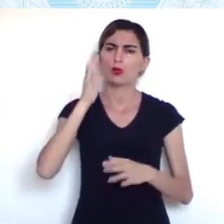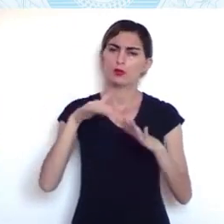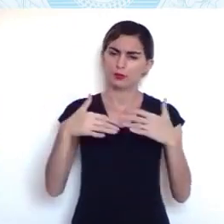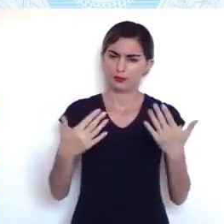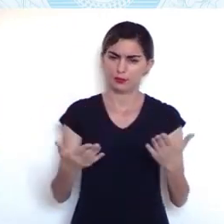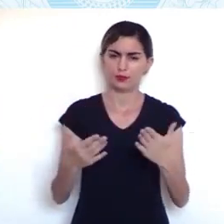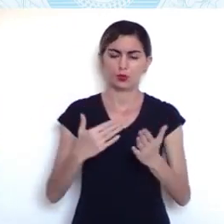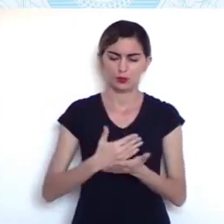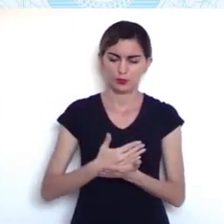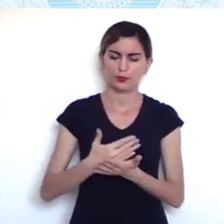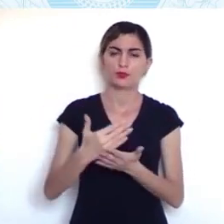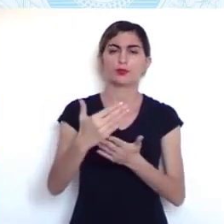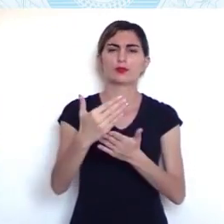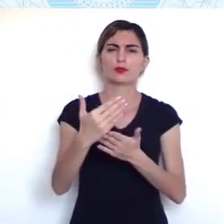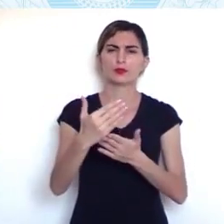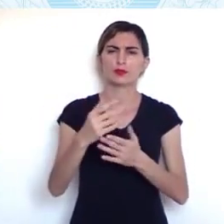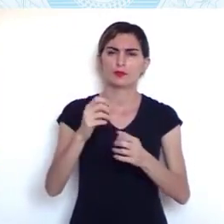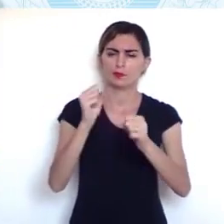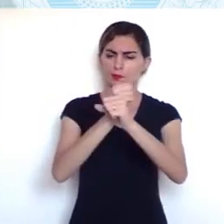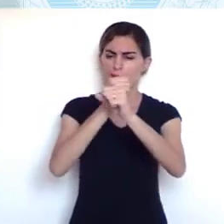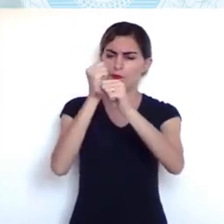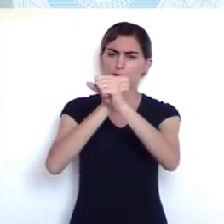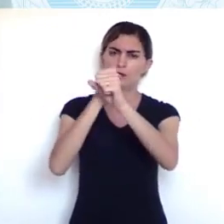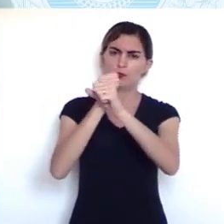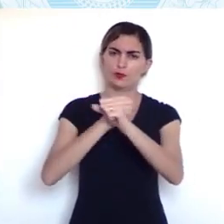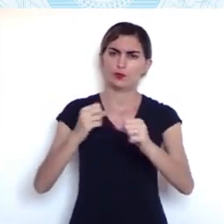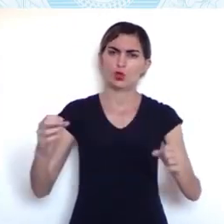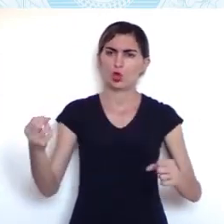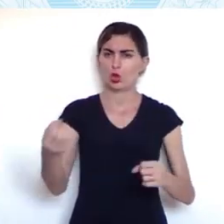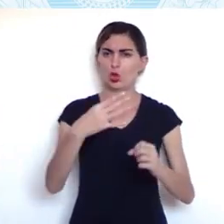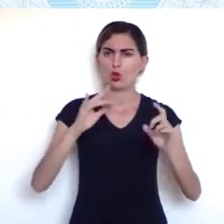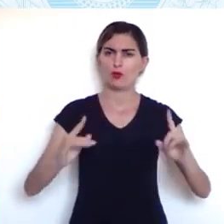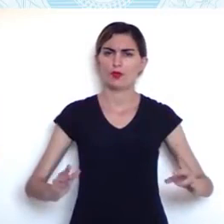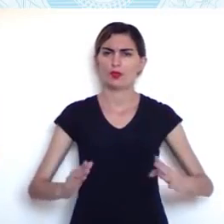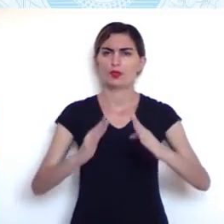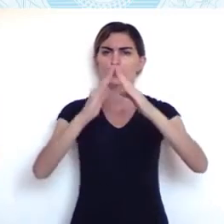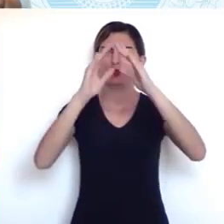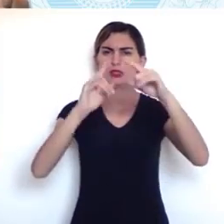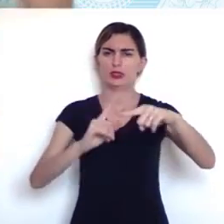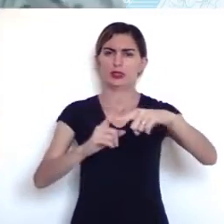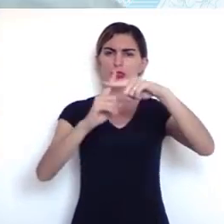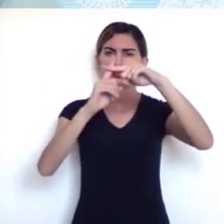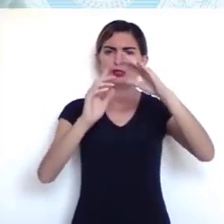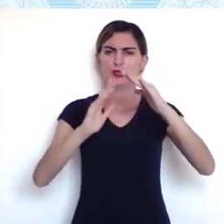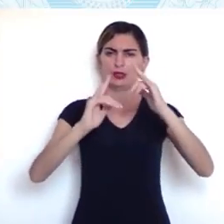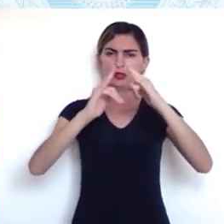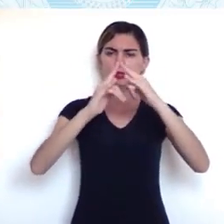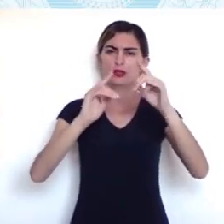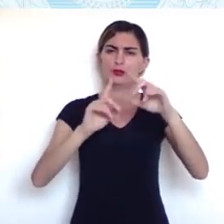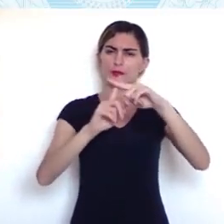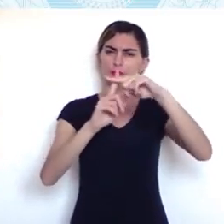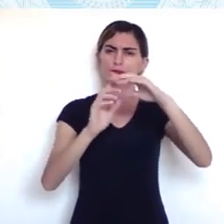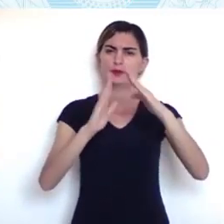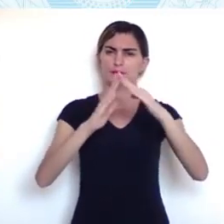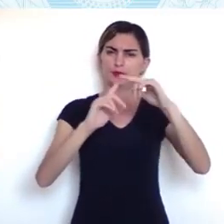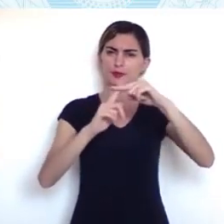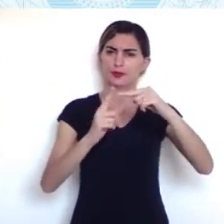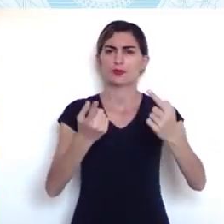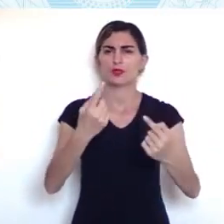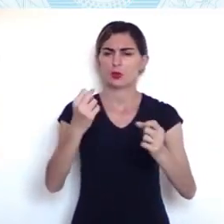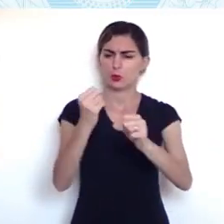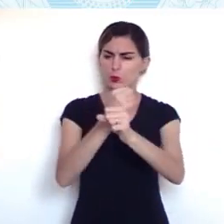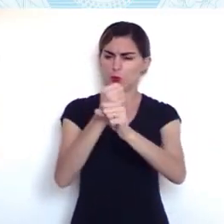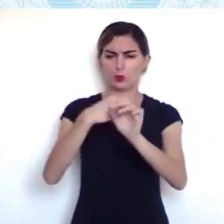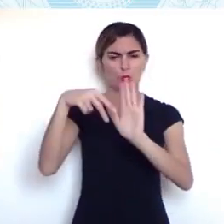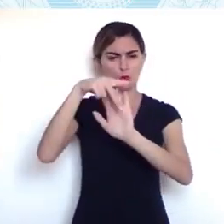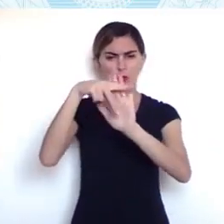quê? As obras da nova Basílica de São Pedro. O autor do projeto foi